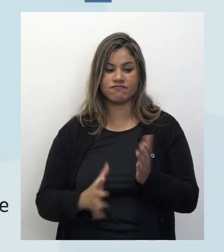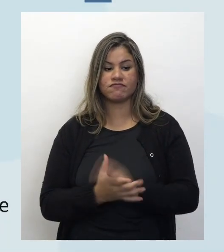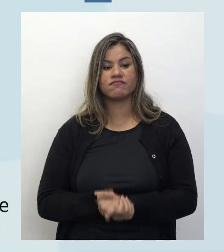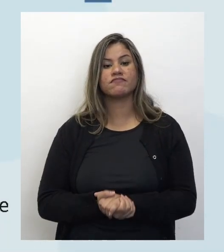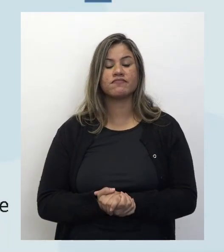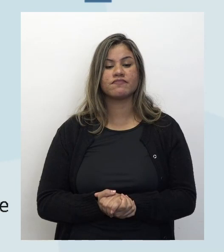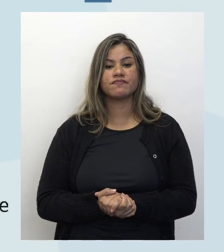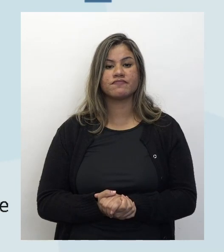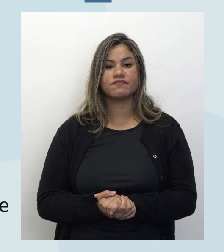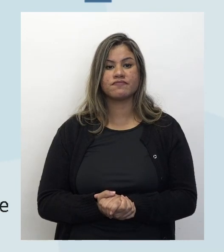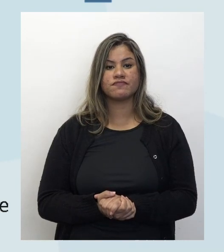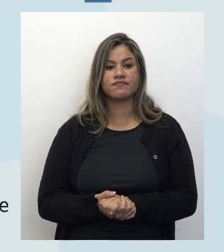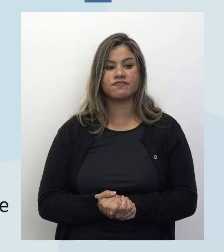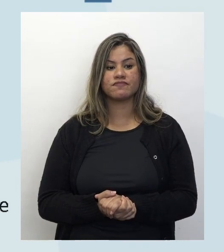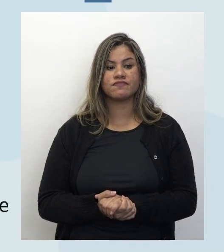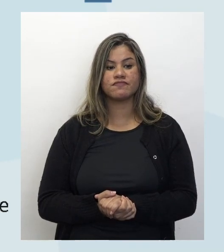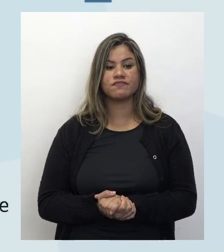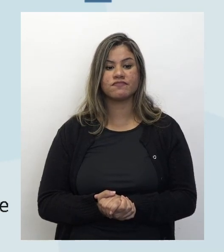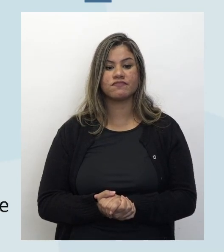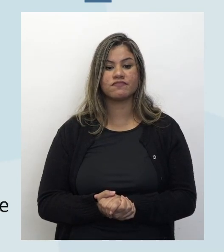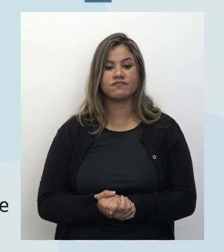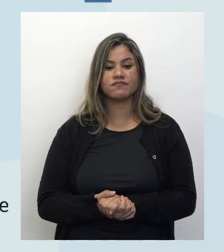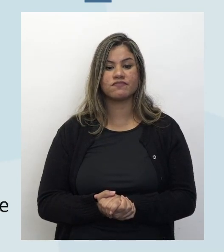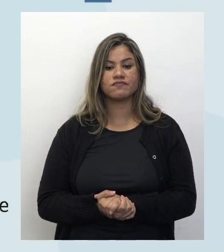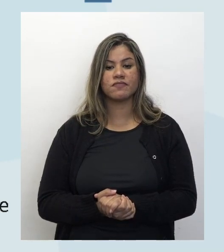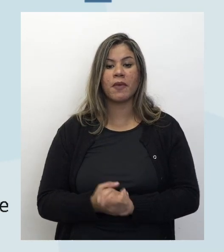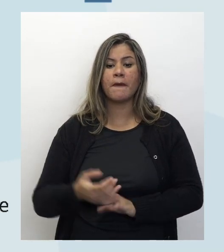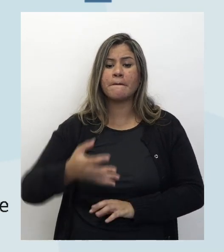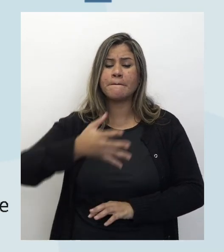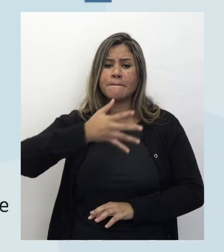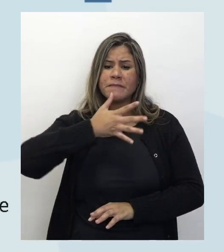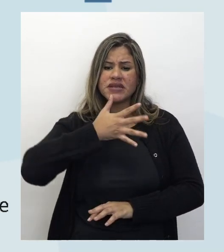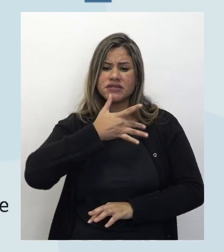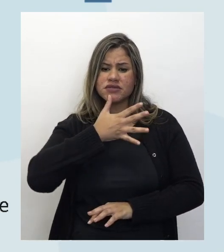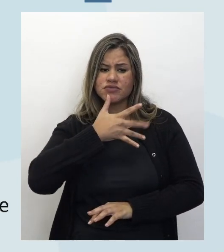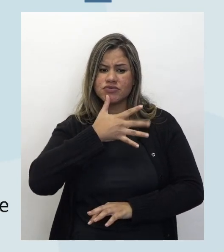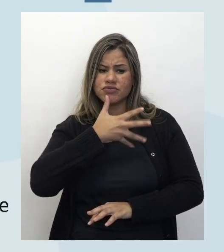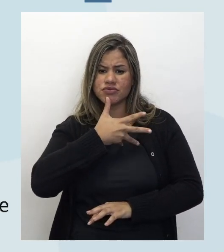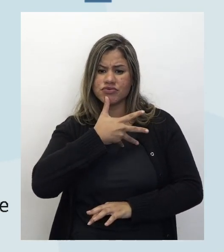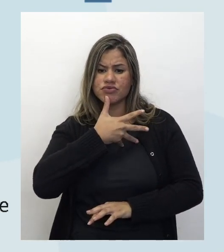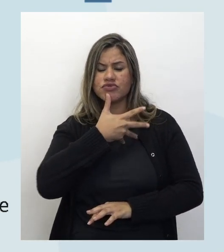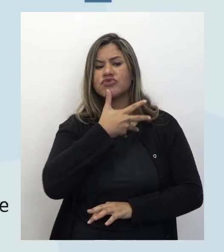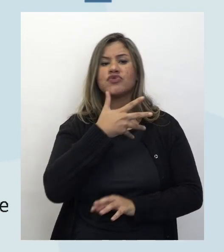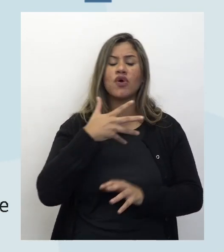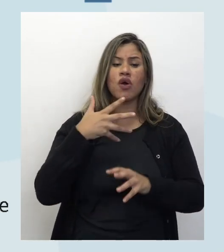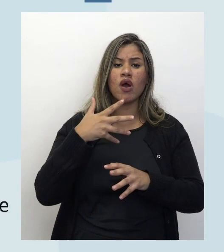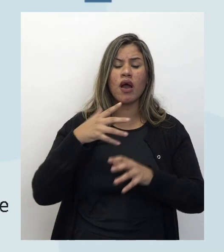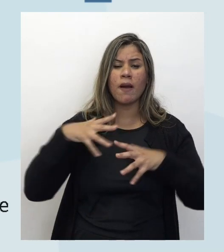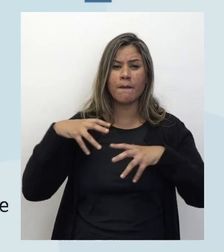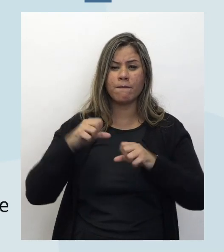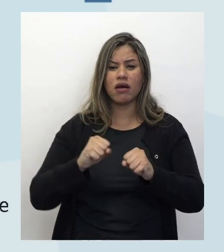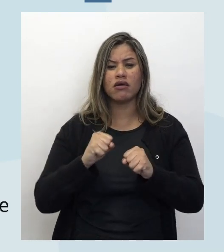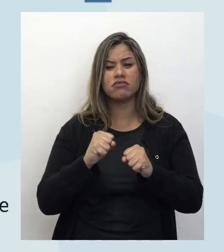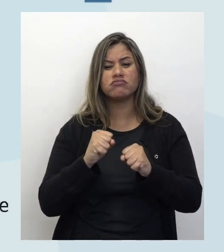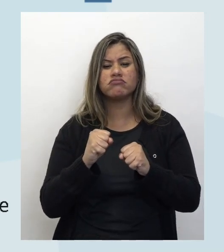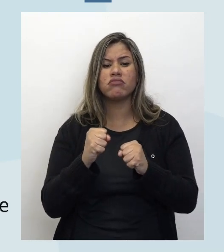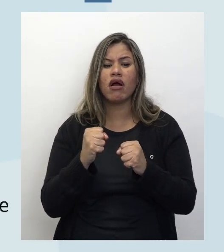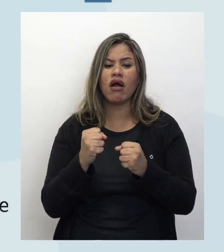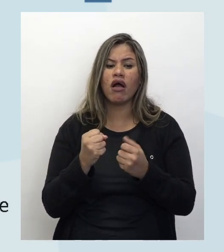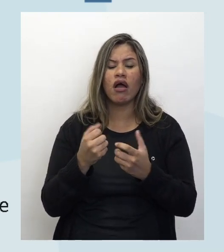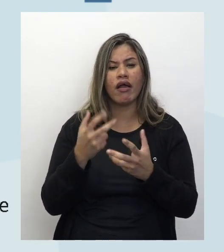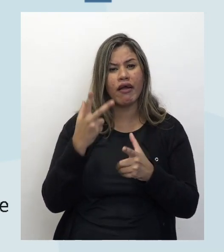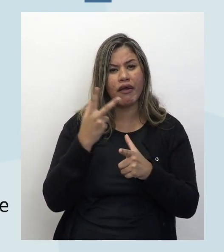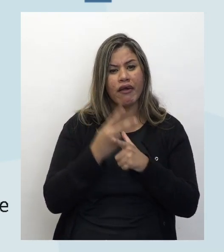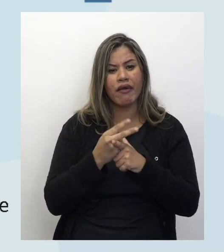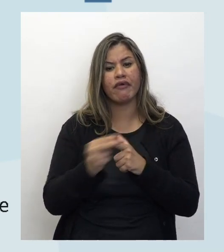tá? Foi fator determinante para a conquista dos macedônios sobre os gregos. Então vocês olhem as